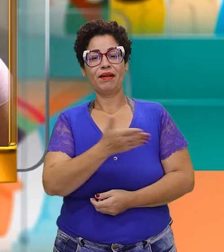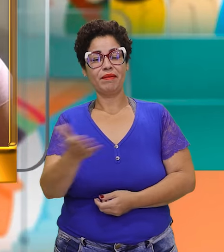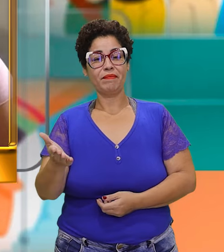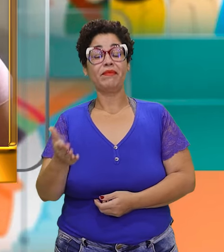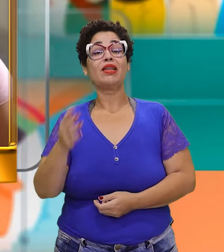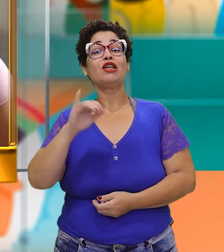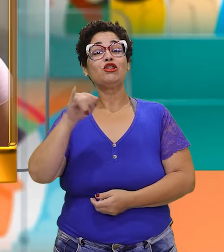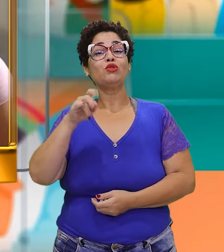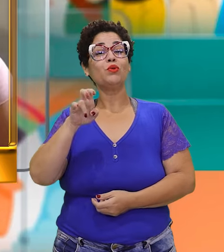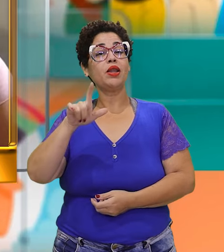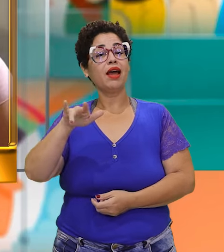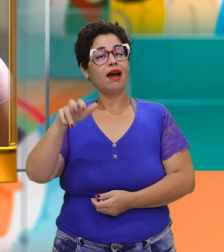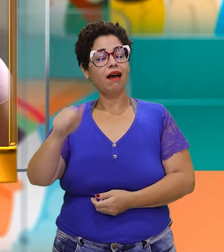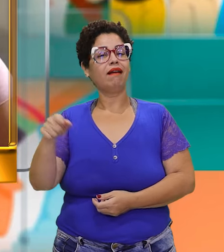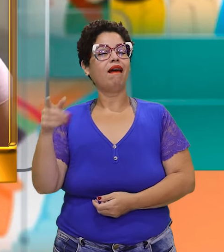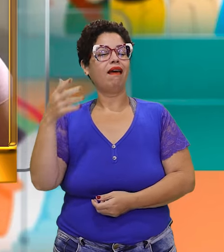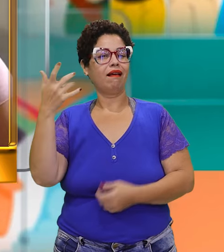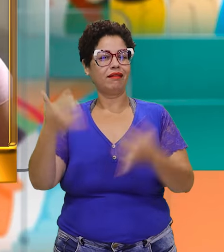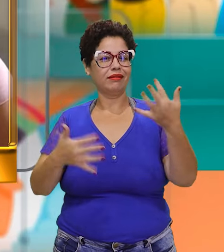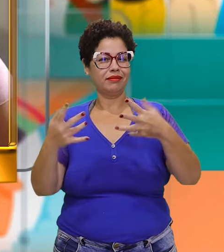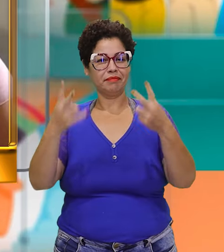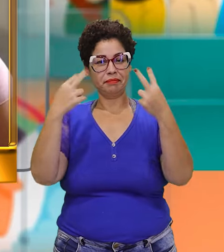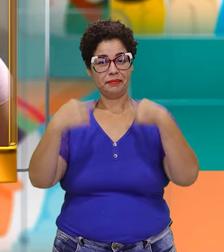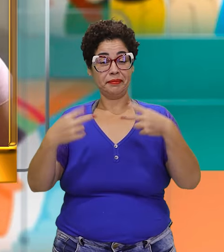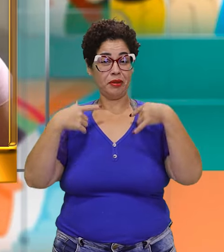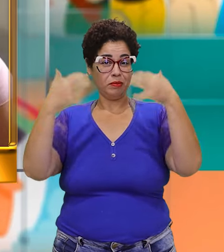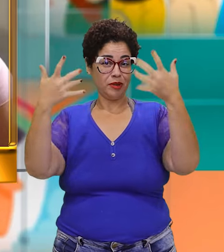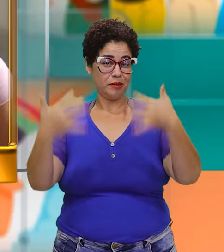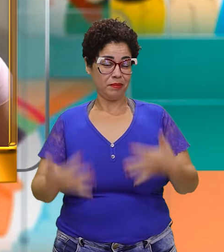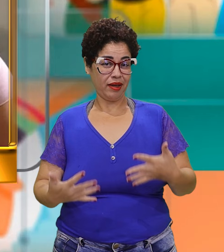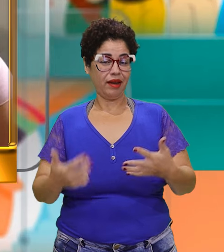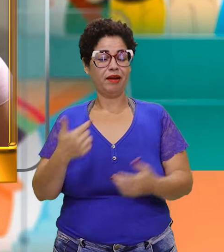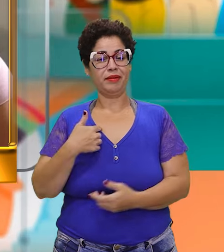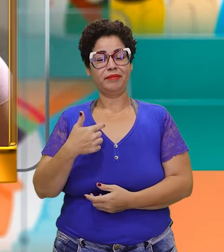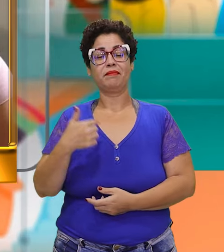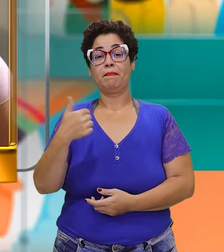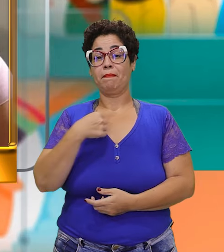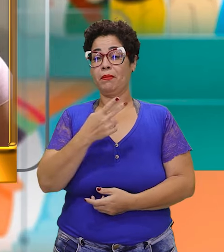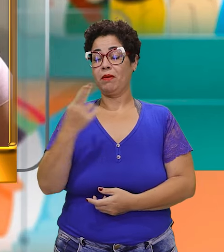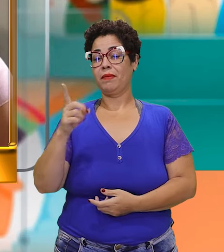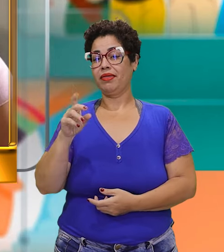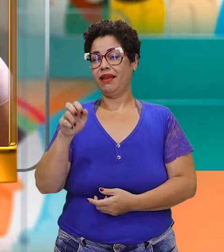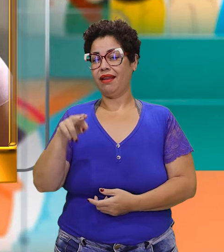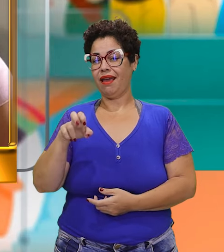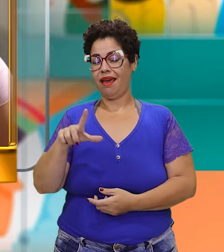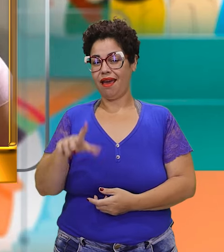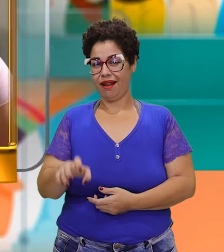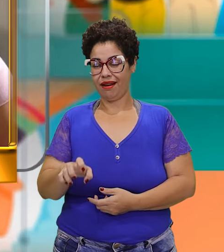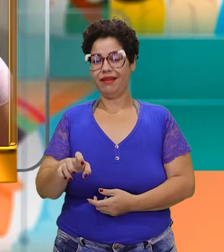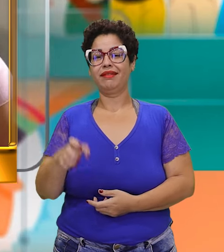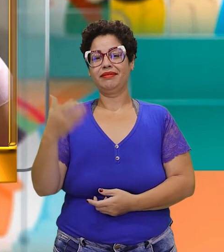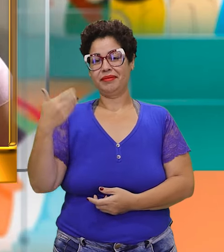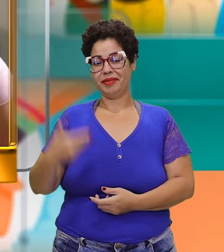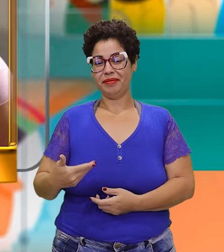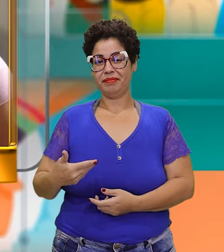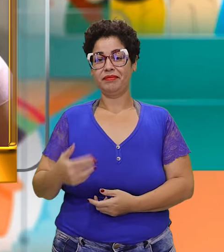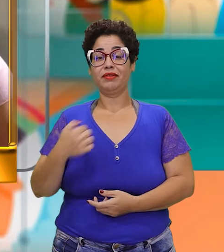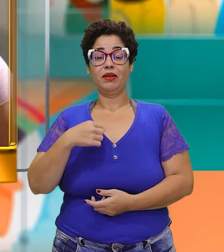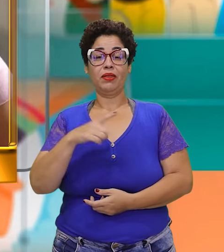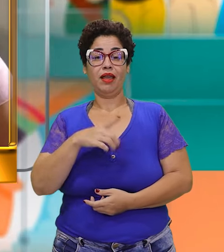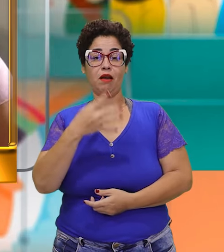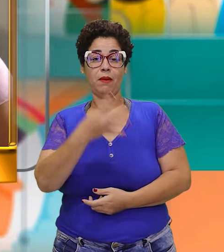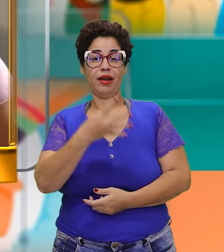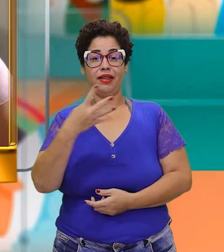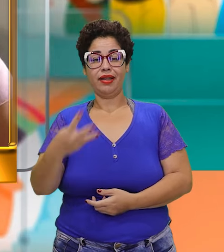pessoal! Para que a Juliana possa fazer uma leitura sobre mim, Ju, meu nome é Daniele Assis Borges Fantini,